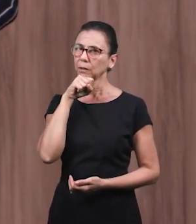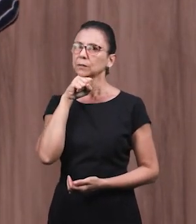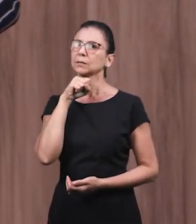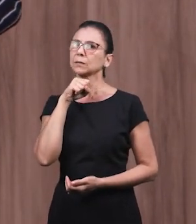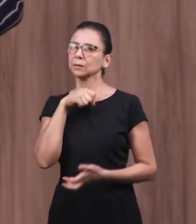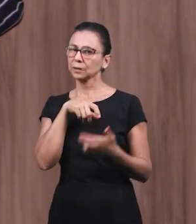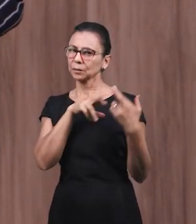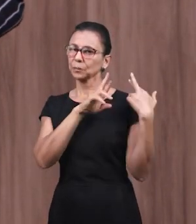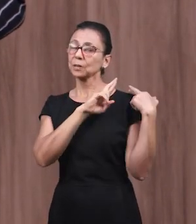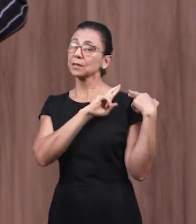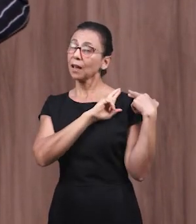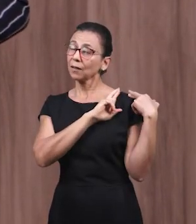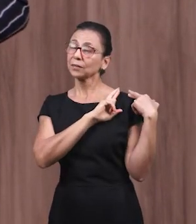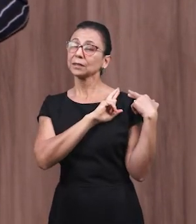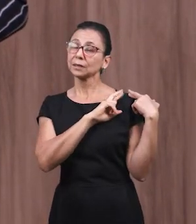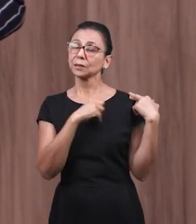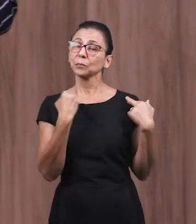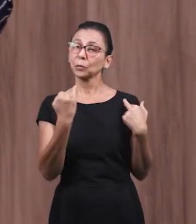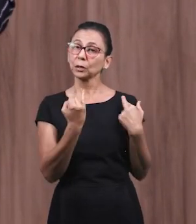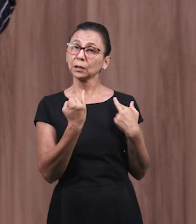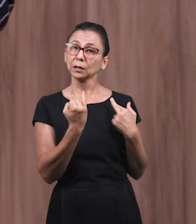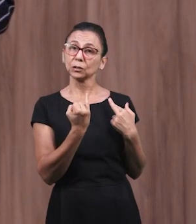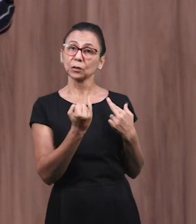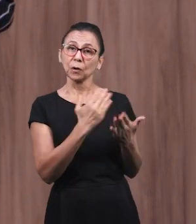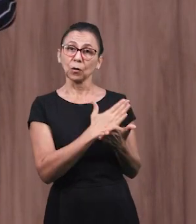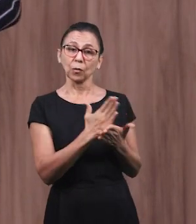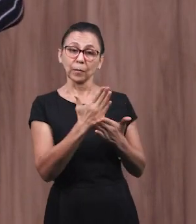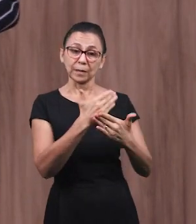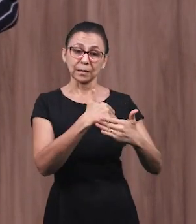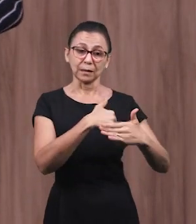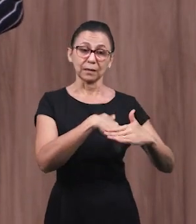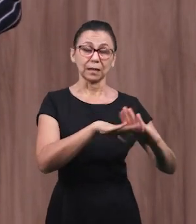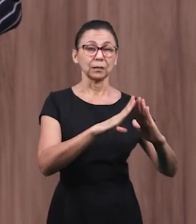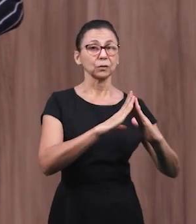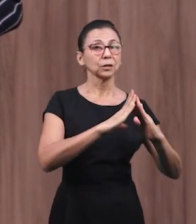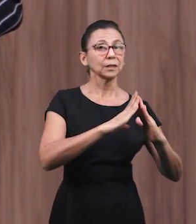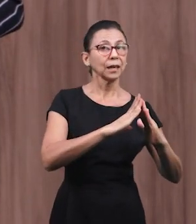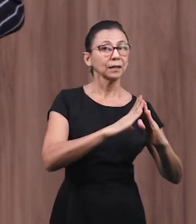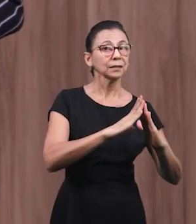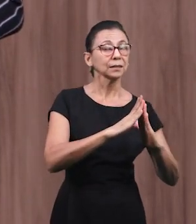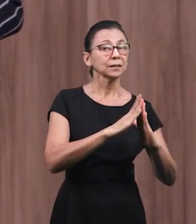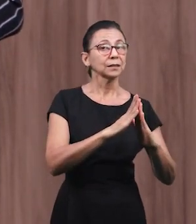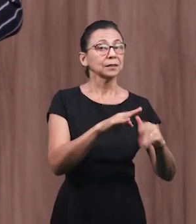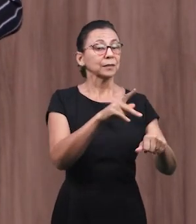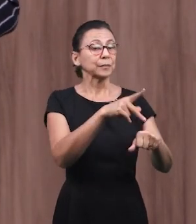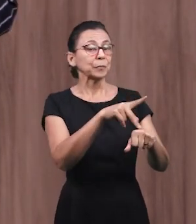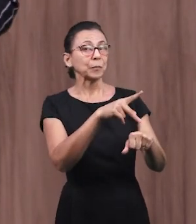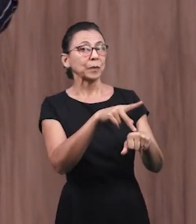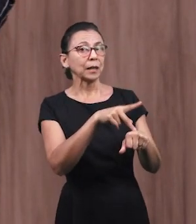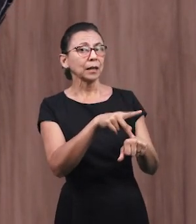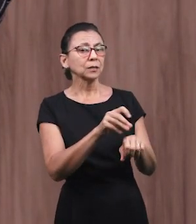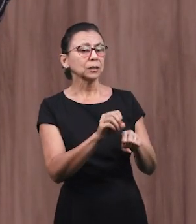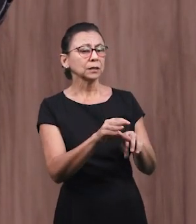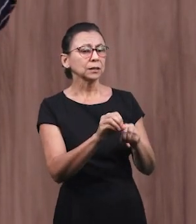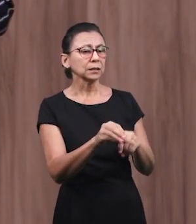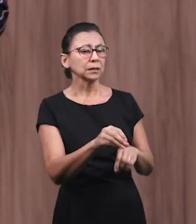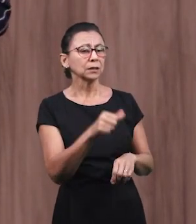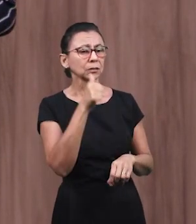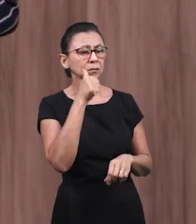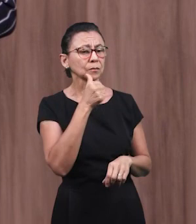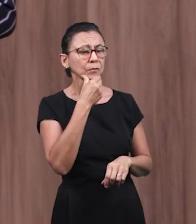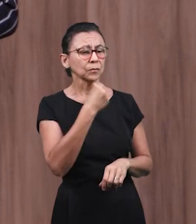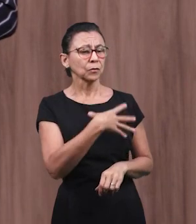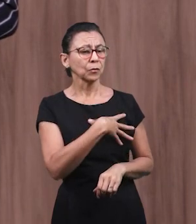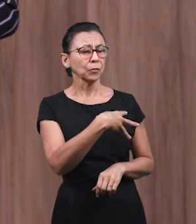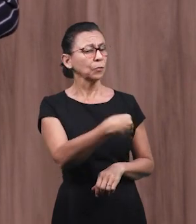precisam ter como objetivo ensinar a viver como servos, ensinar a doutrina de forma prática, levando os filhos e filhas